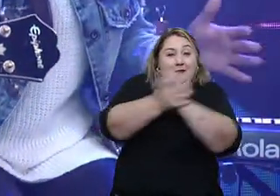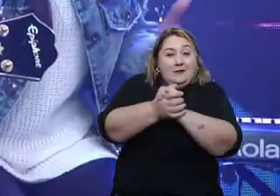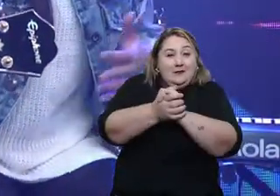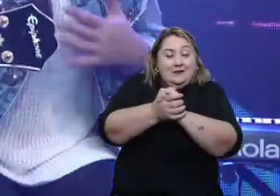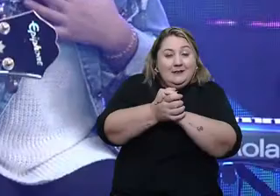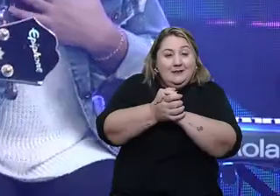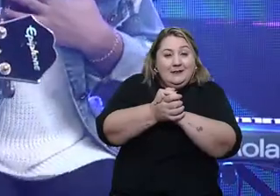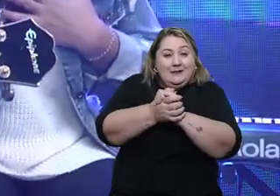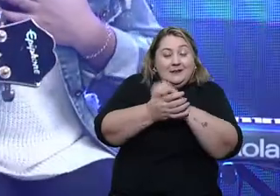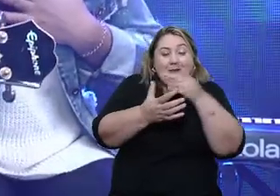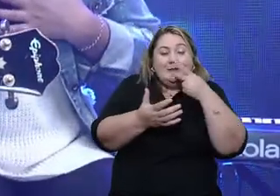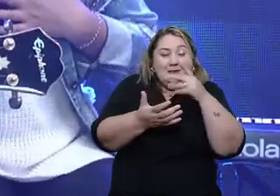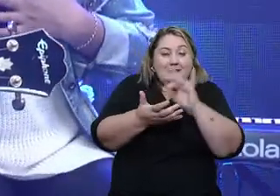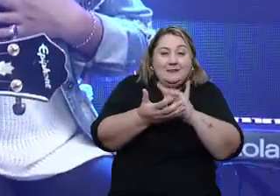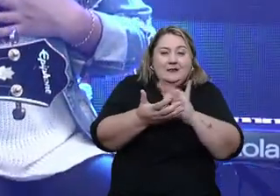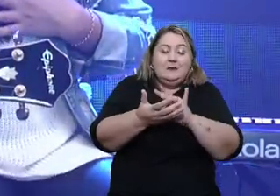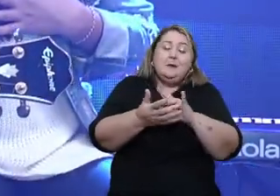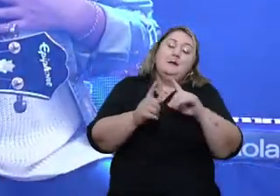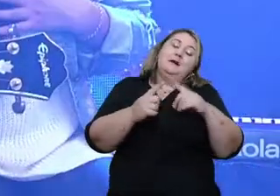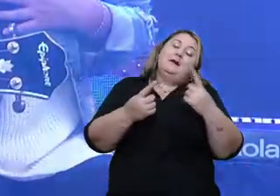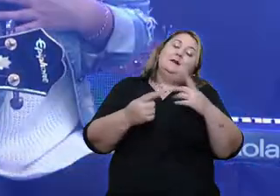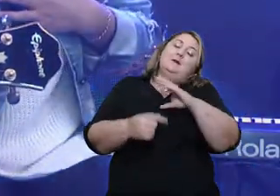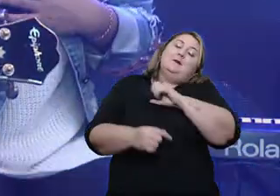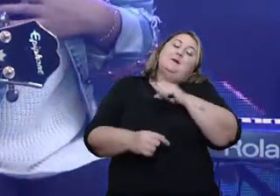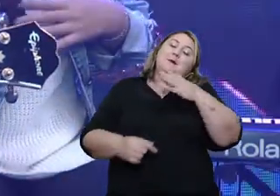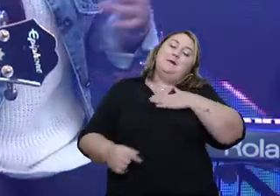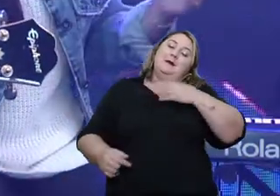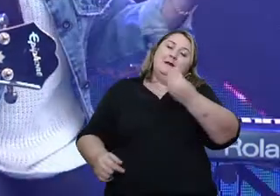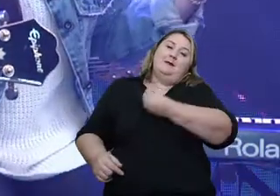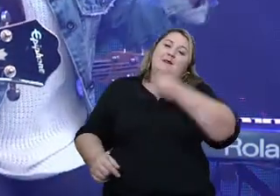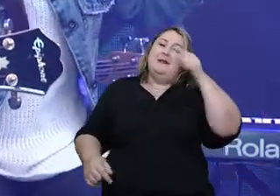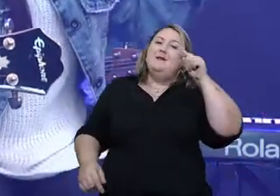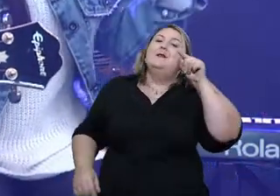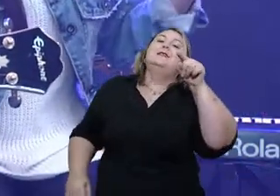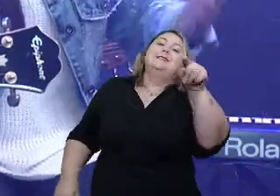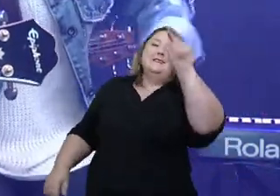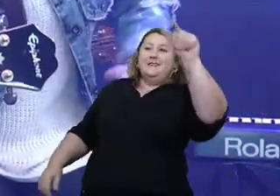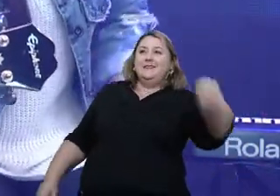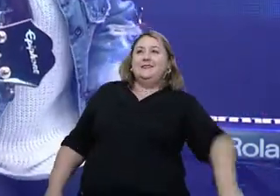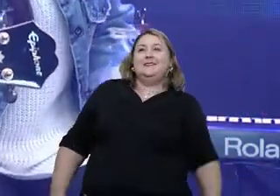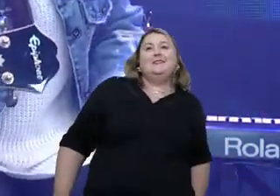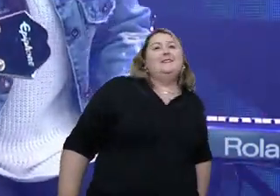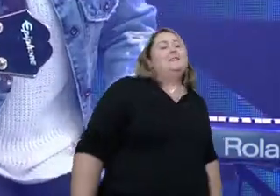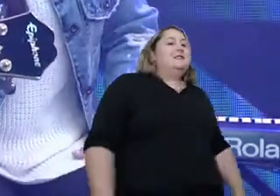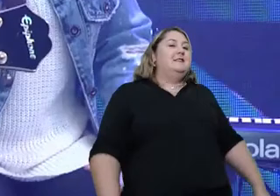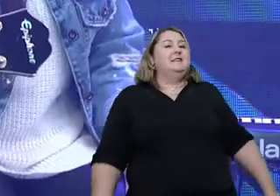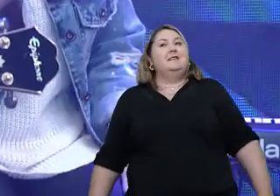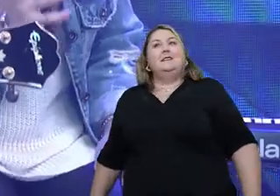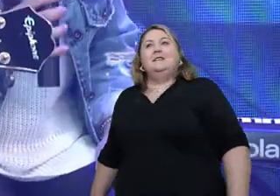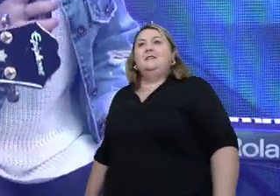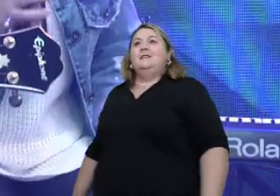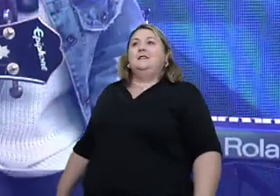confesso, estou casando, mas o grande amor da minha vida é você.